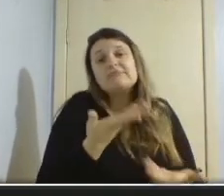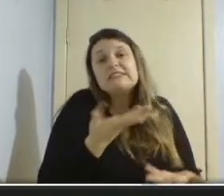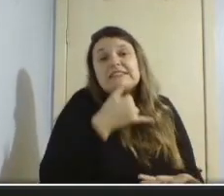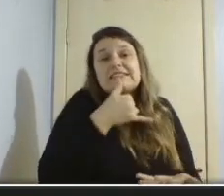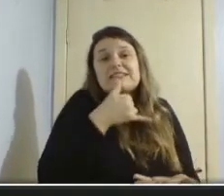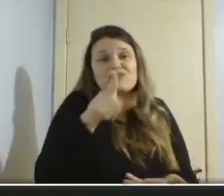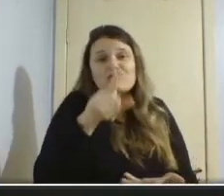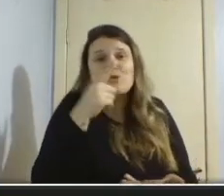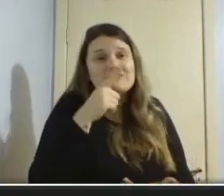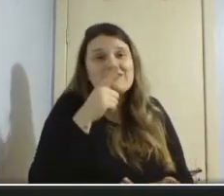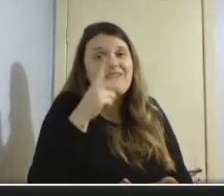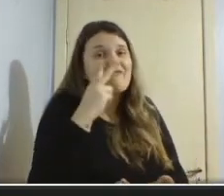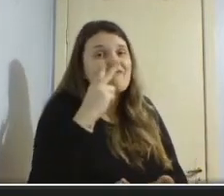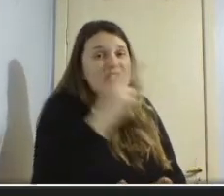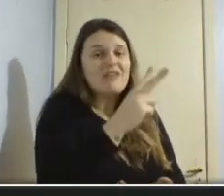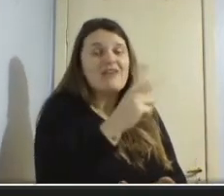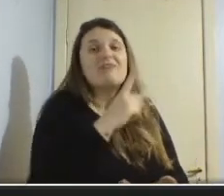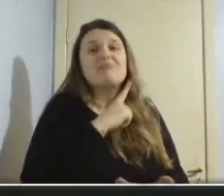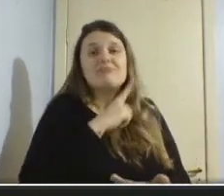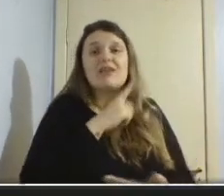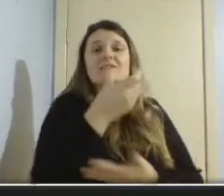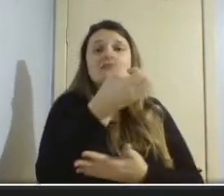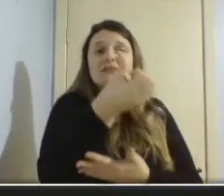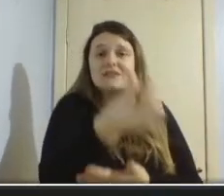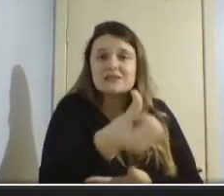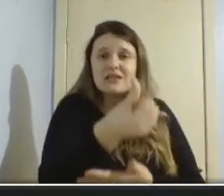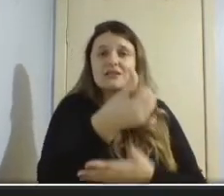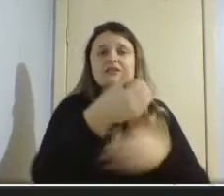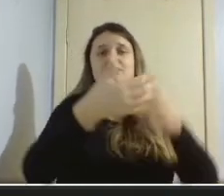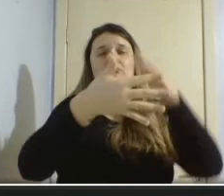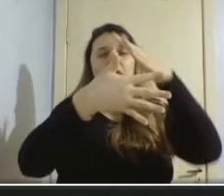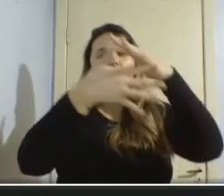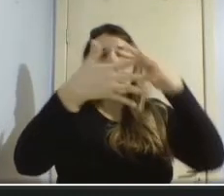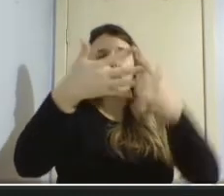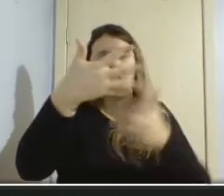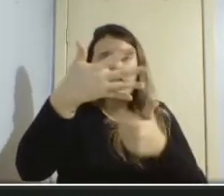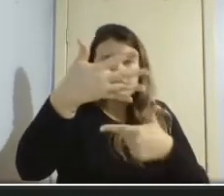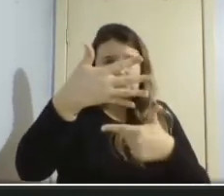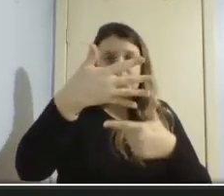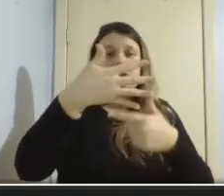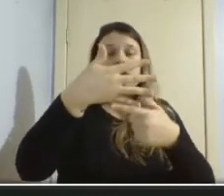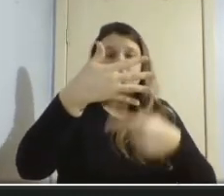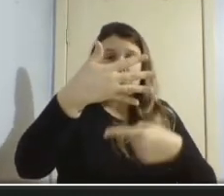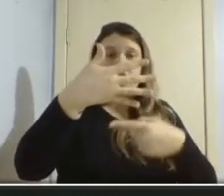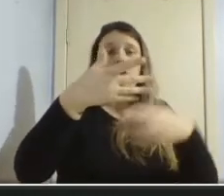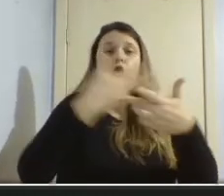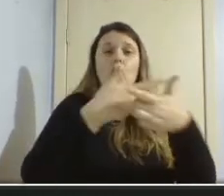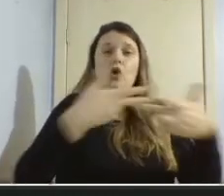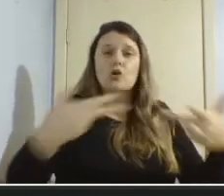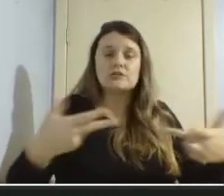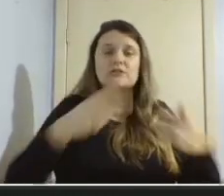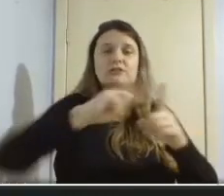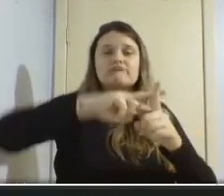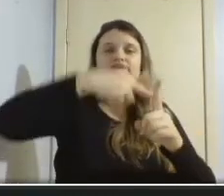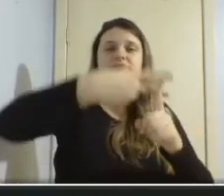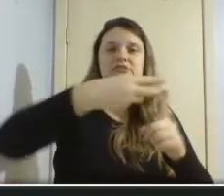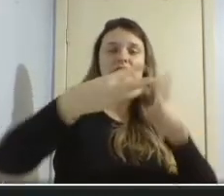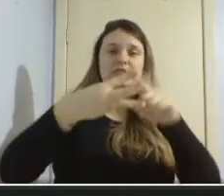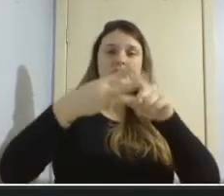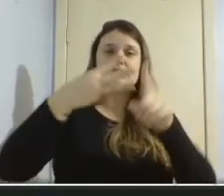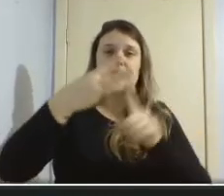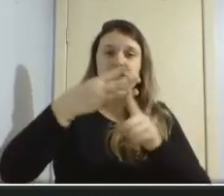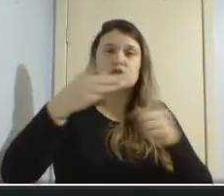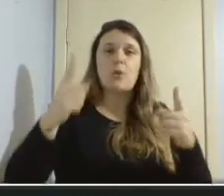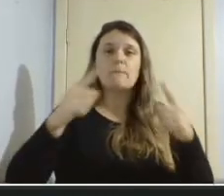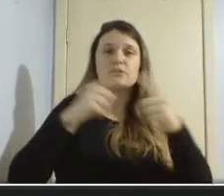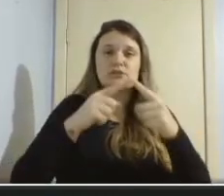6 elementos que se desdobram dos 3 pilares que eu me referi, que é a criatividade, inovação